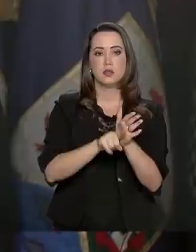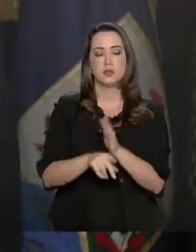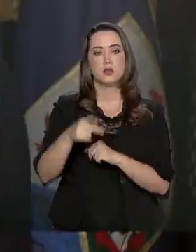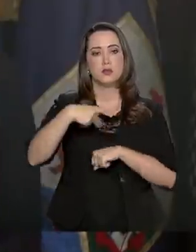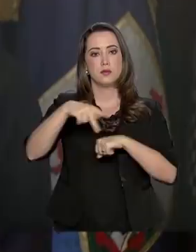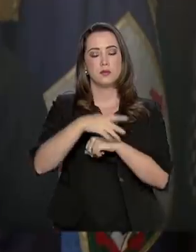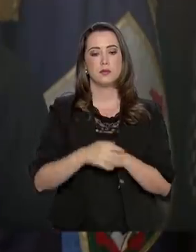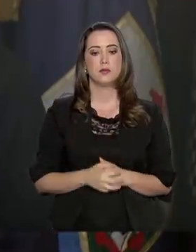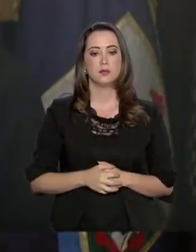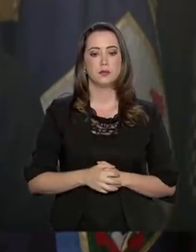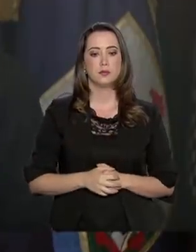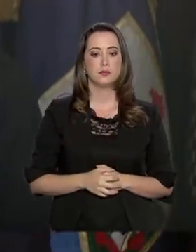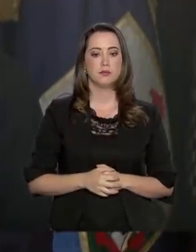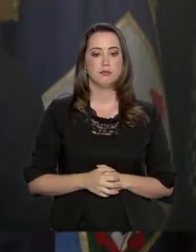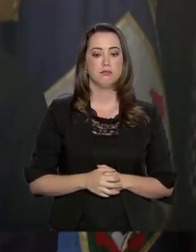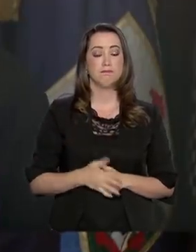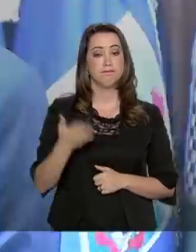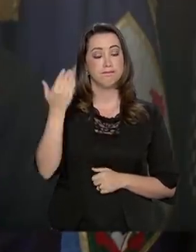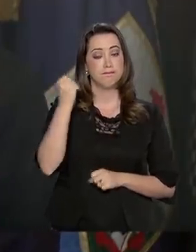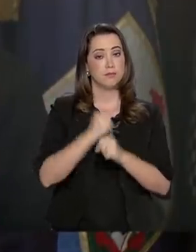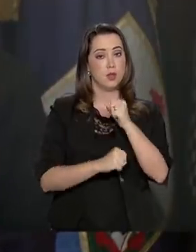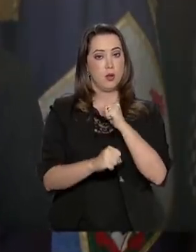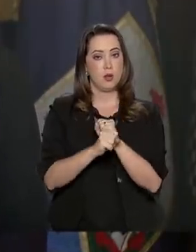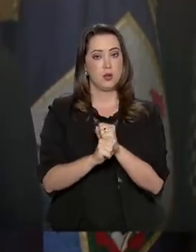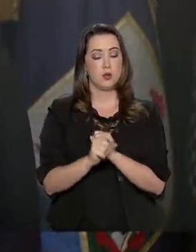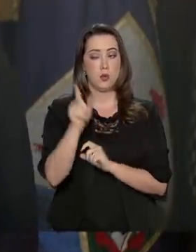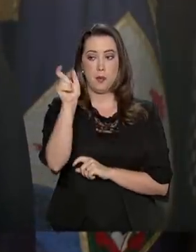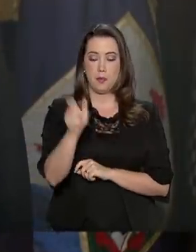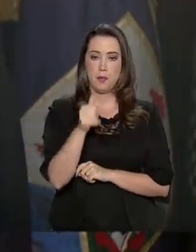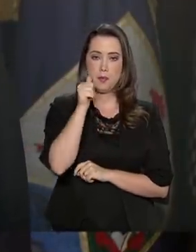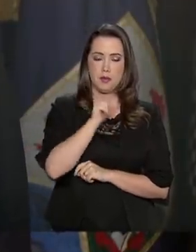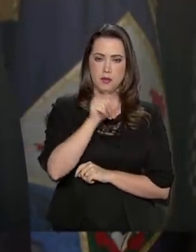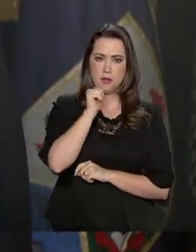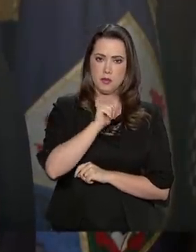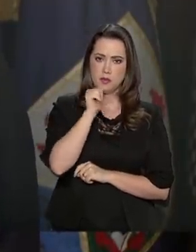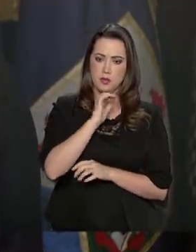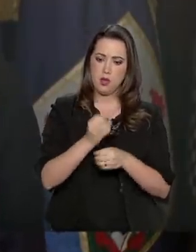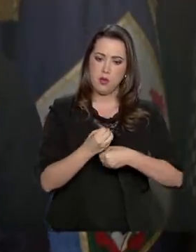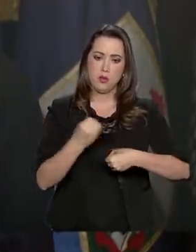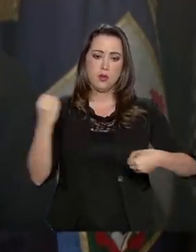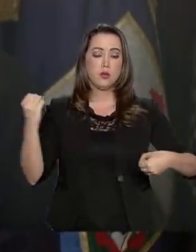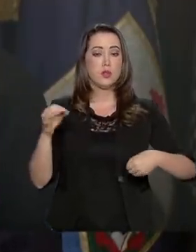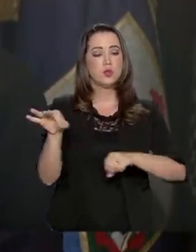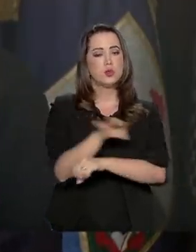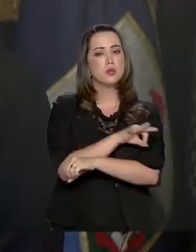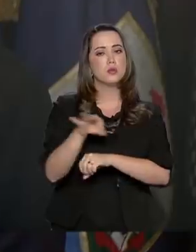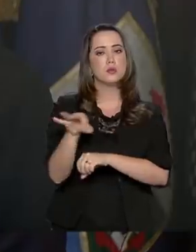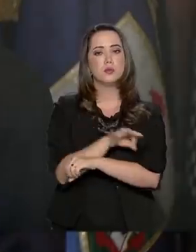país. Há poucos anos, uma menina, né, formada pelo Instituto Militar de Engenharia,